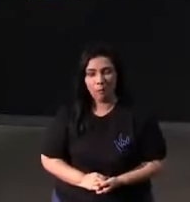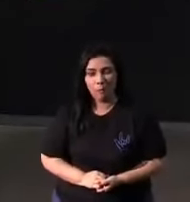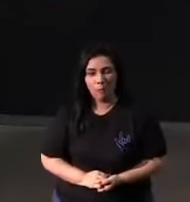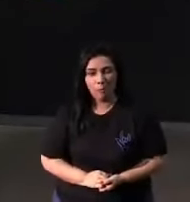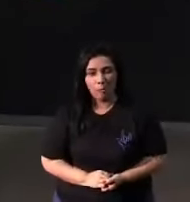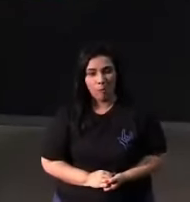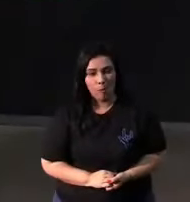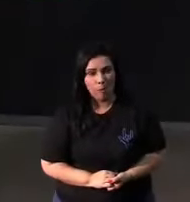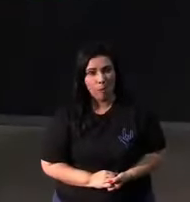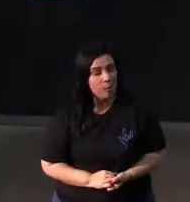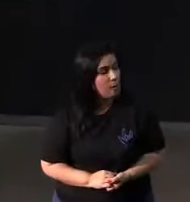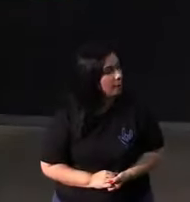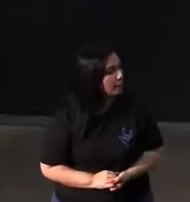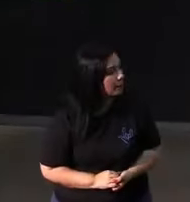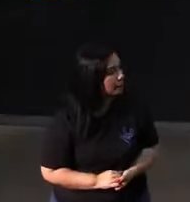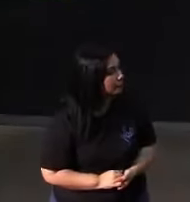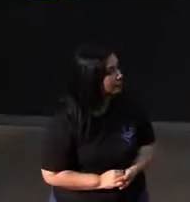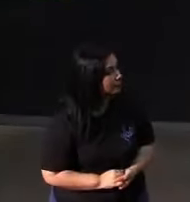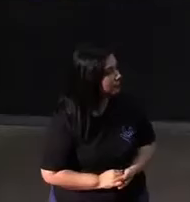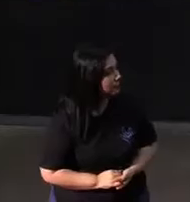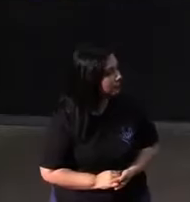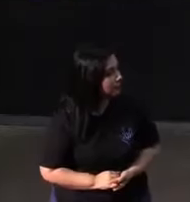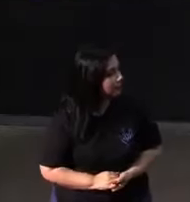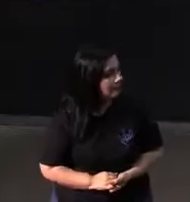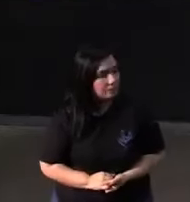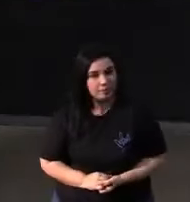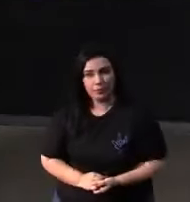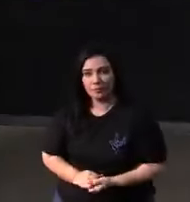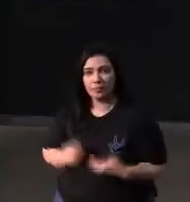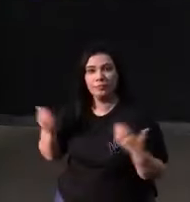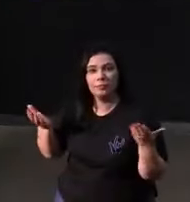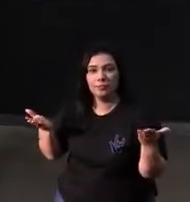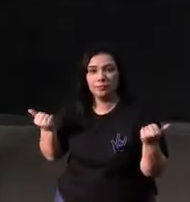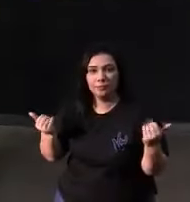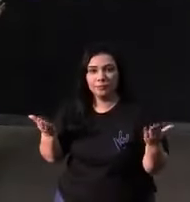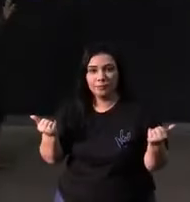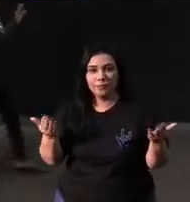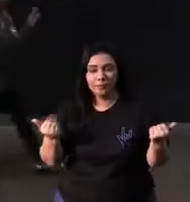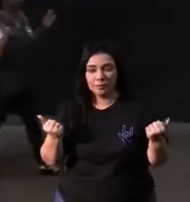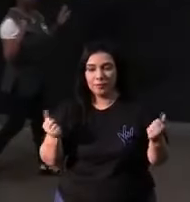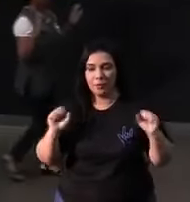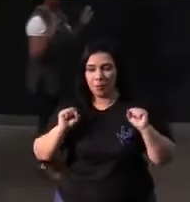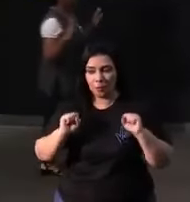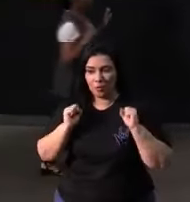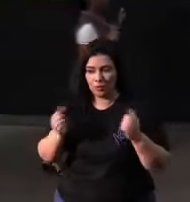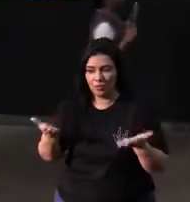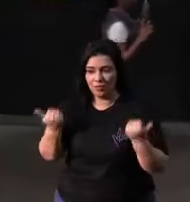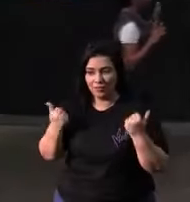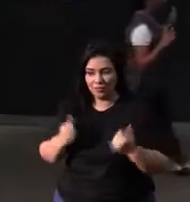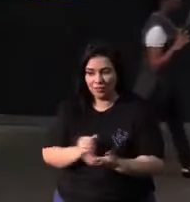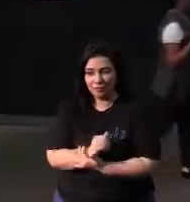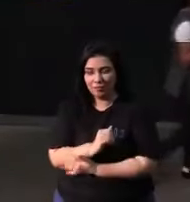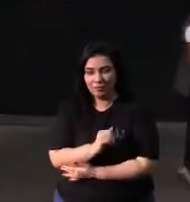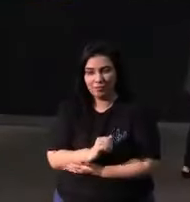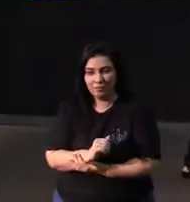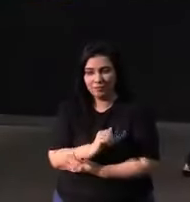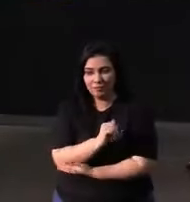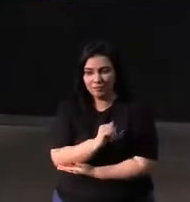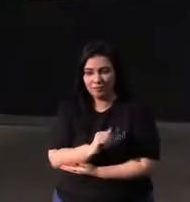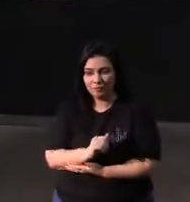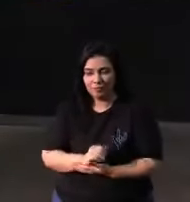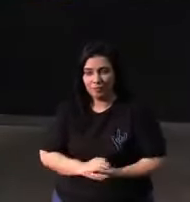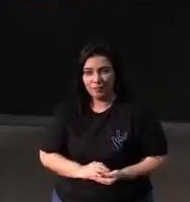Isso. Aleluia. Saia do seu lugar, venha, venha. Saia do seu lugar, saia do seu lugar. Saia do seu